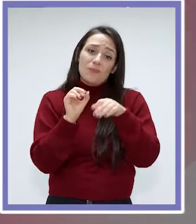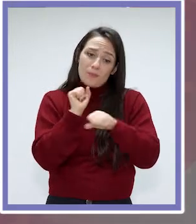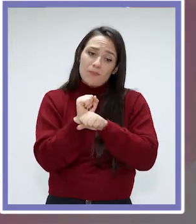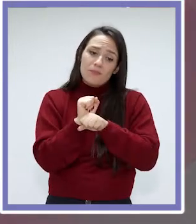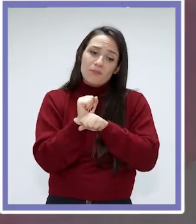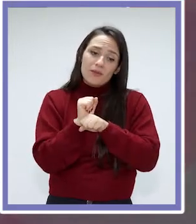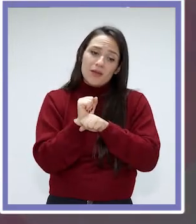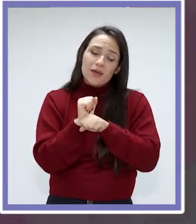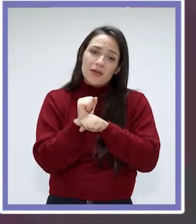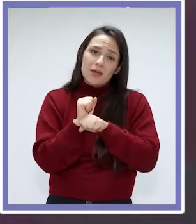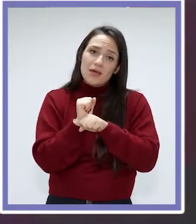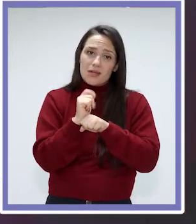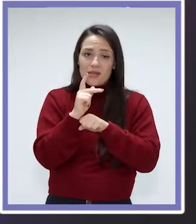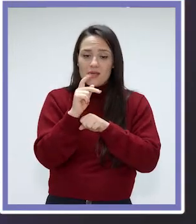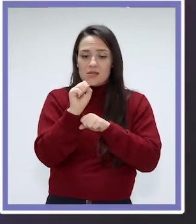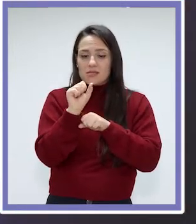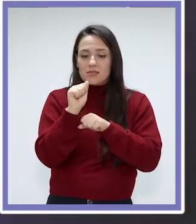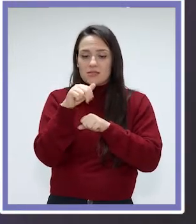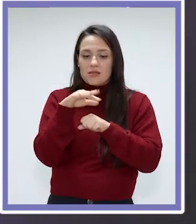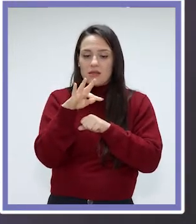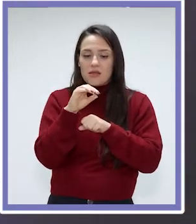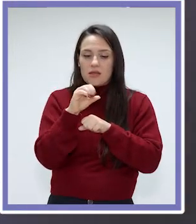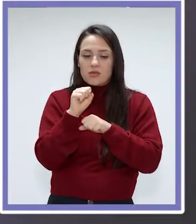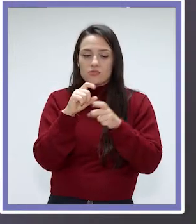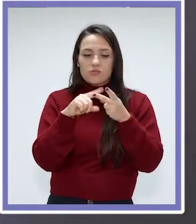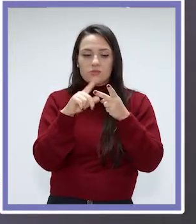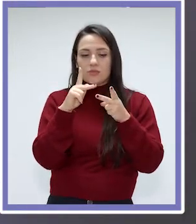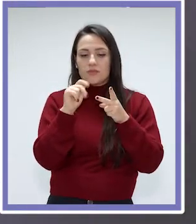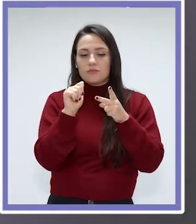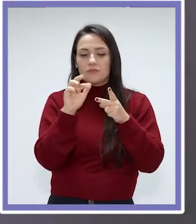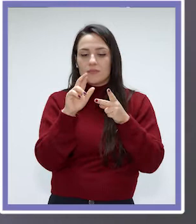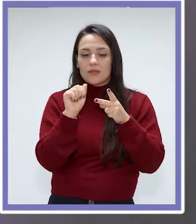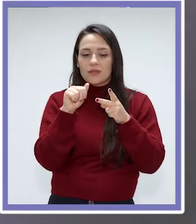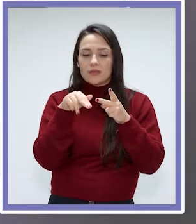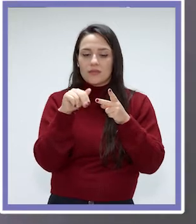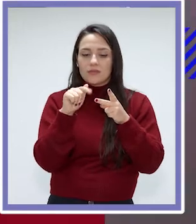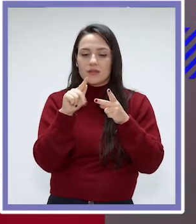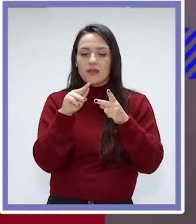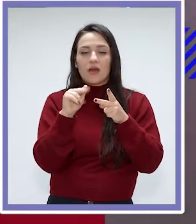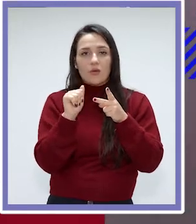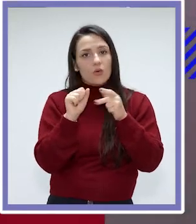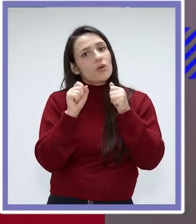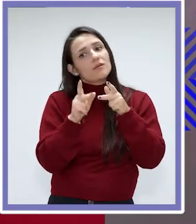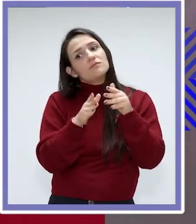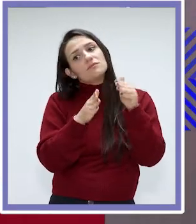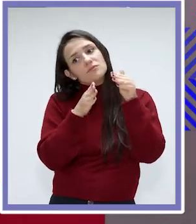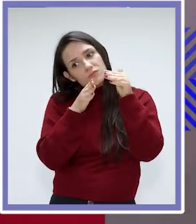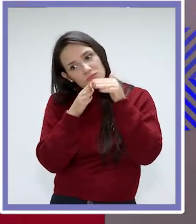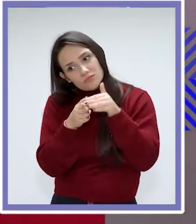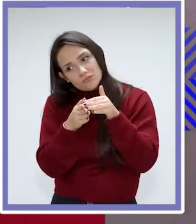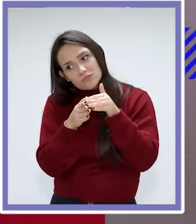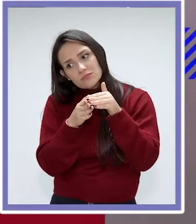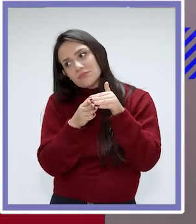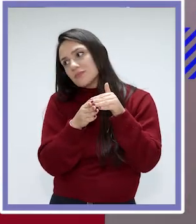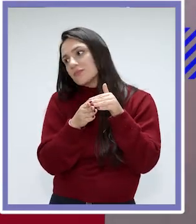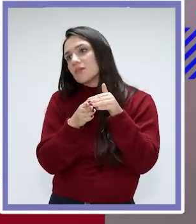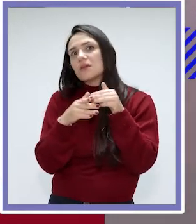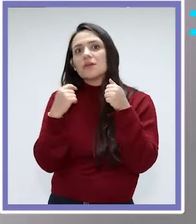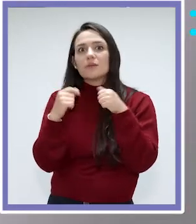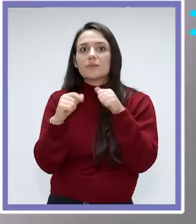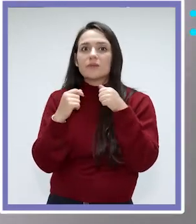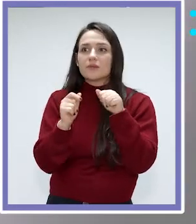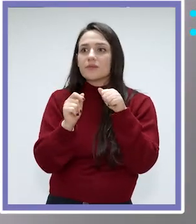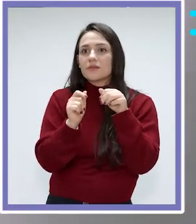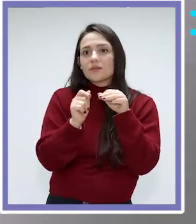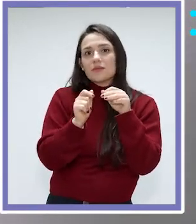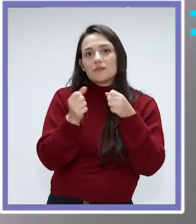pelos portos de Santos e Paranaguá. Então, isso quando chega lá, ainda anda mais quase 1.000 quilômetros para